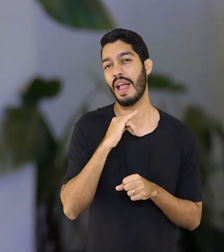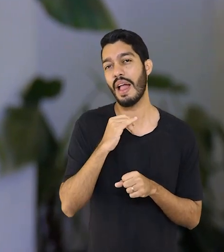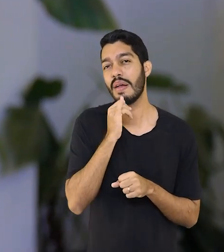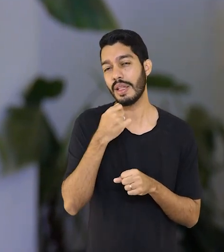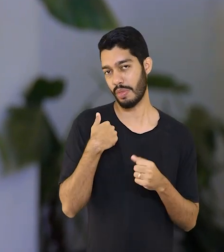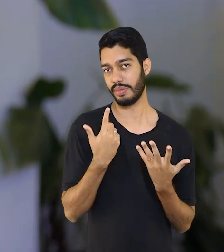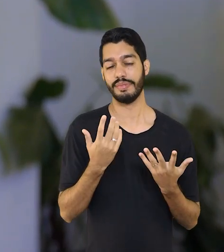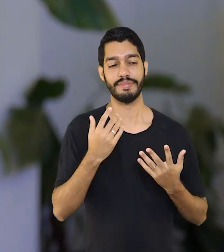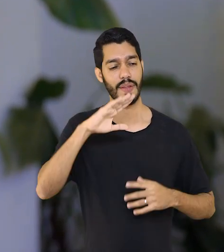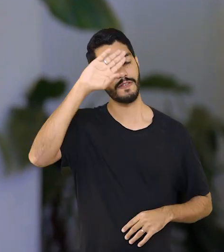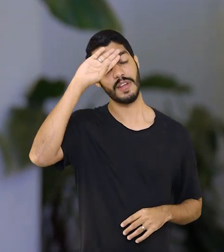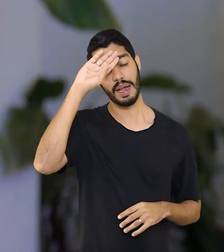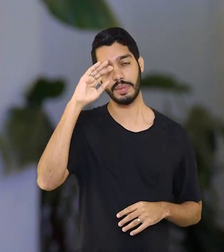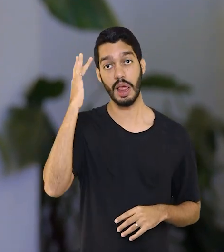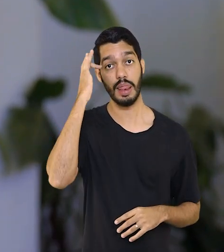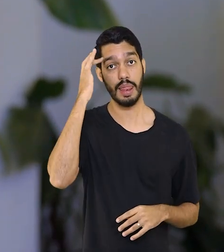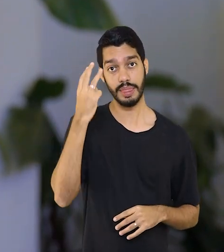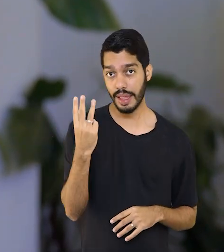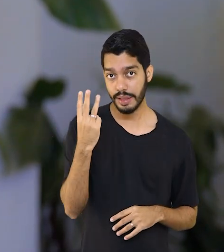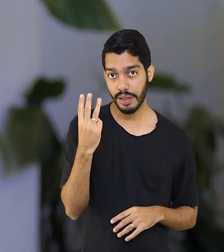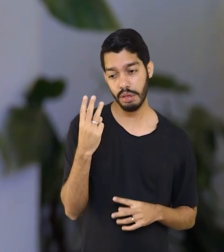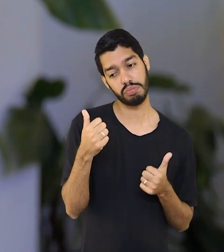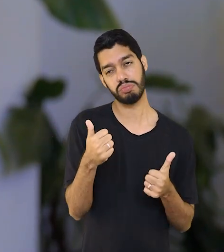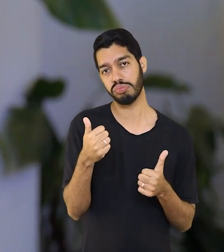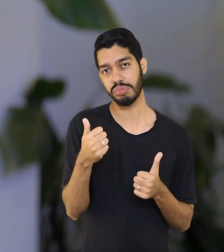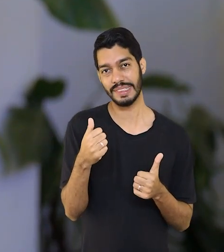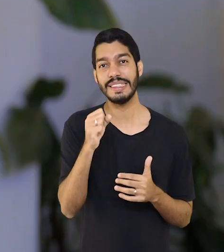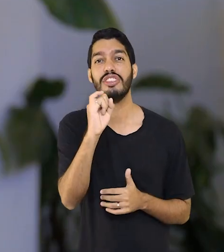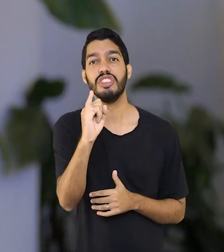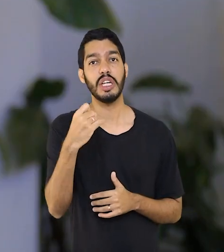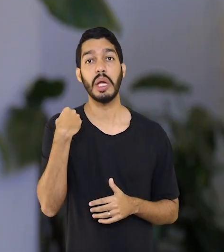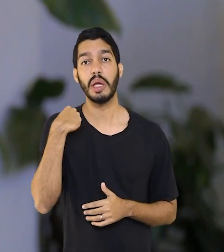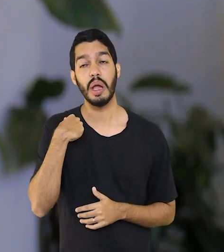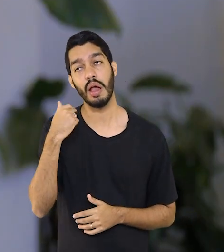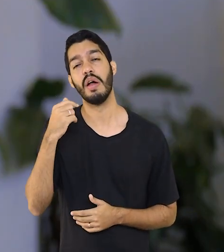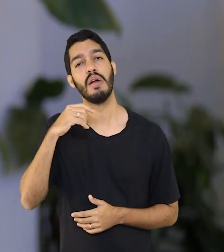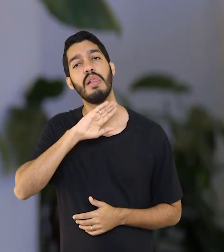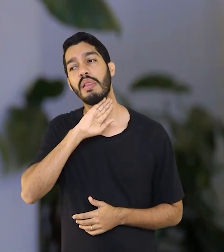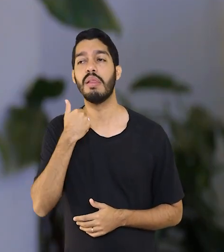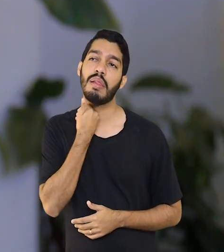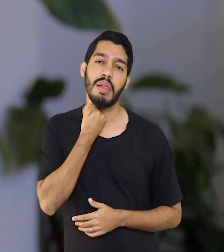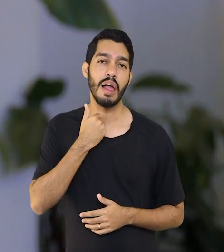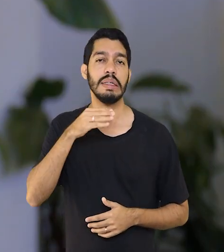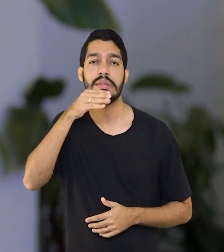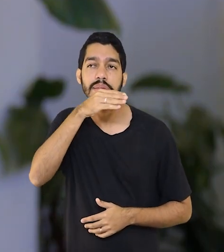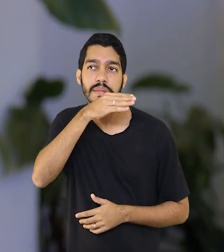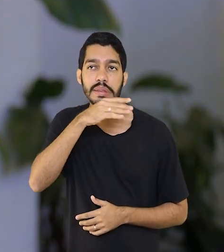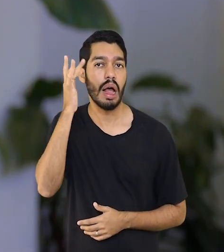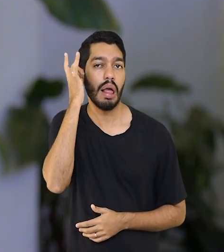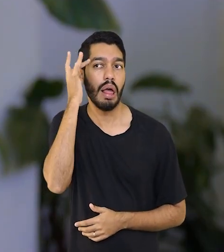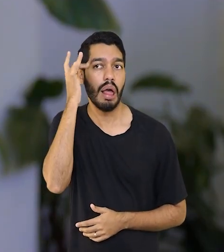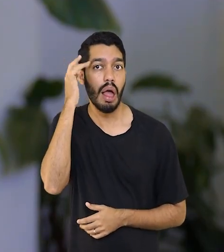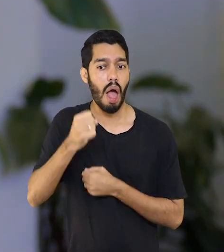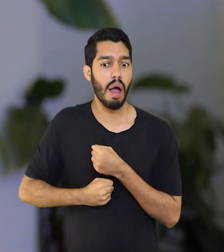depois eu estou bom. Se eu tiver febre 10 anos, minha vida é numa UTI. E eu espero que a doutora me socorra adequadamente, porque vai